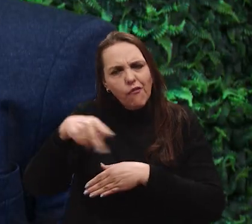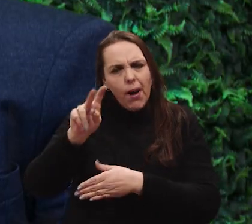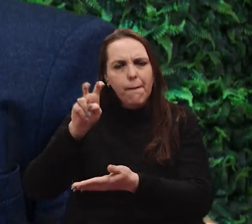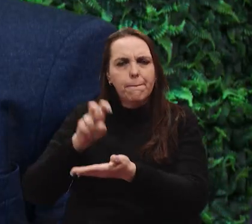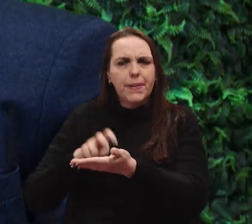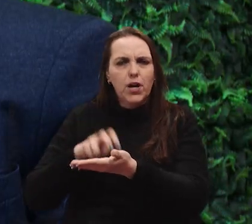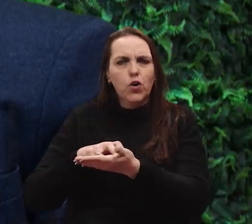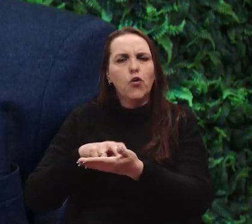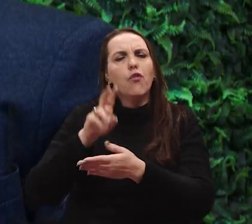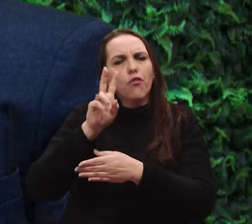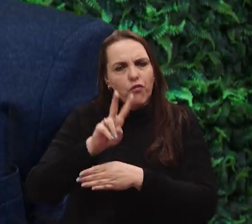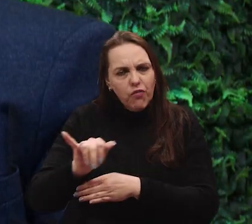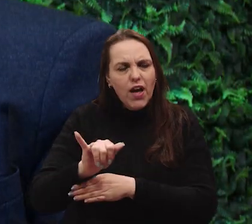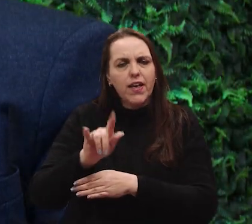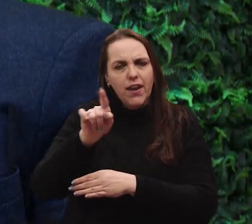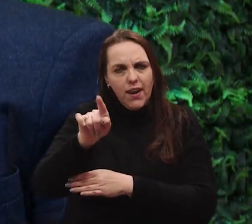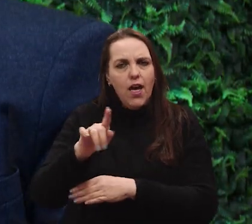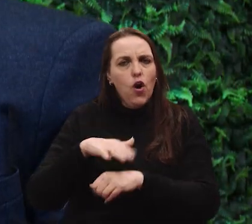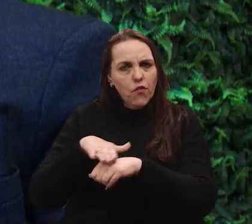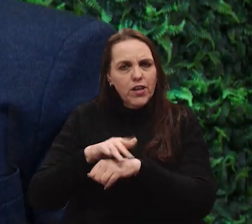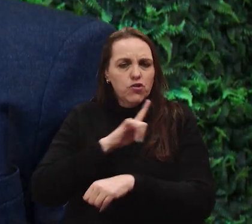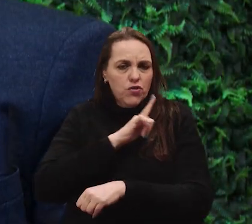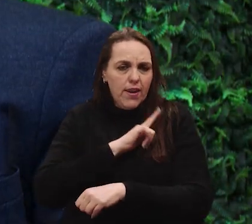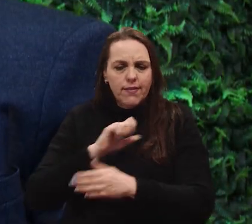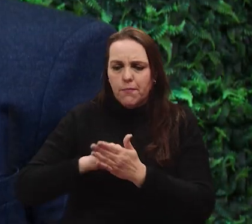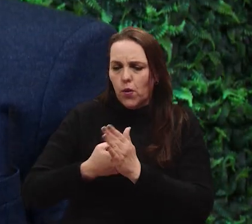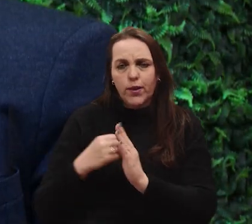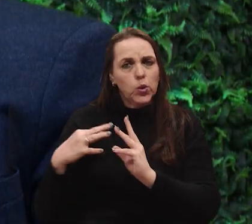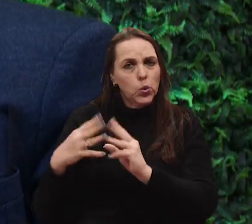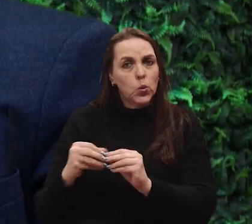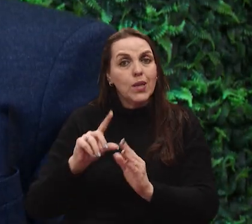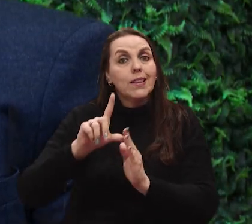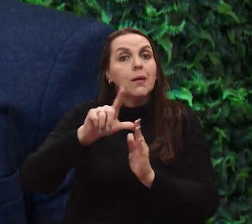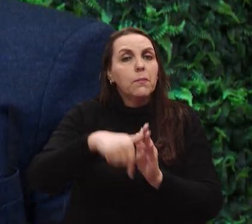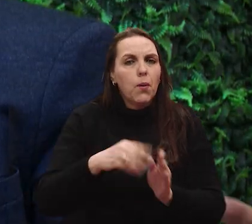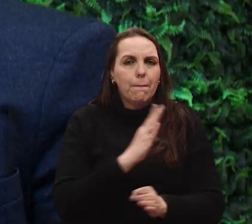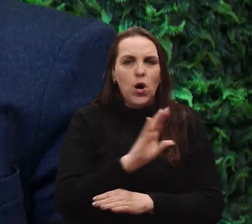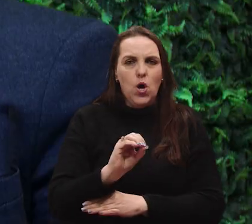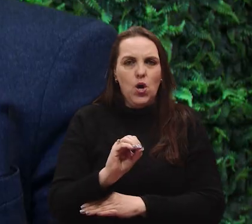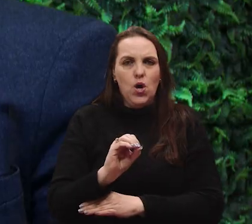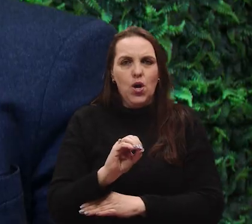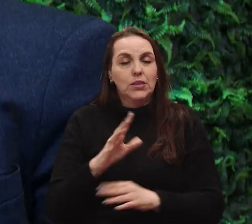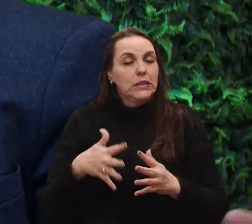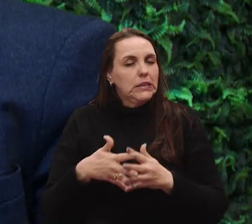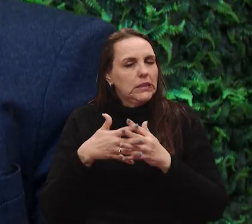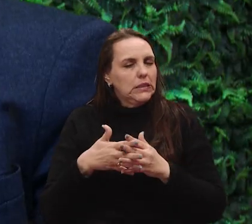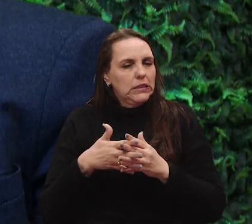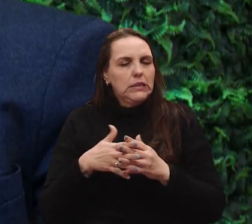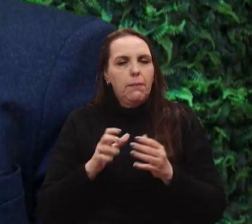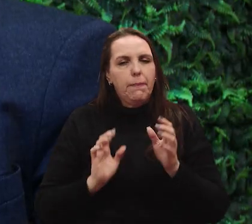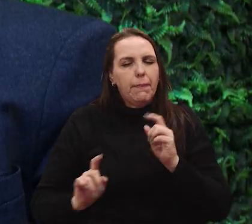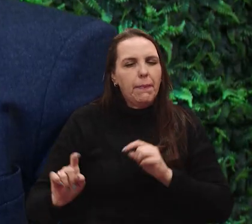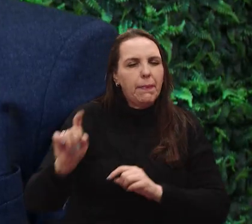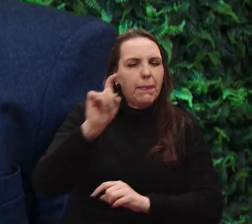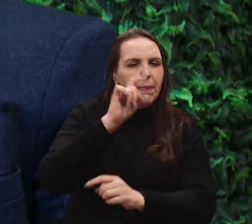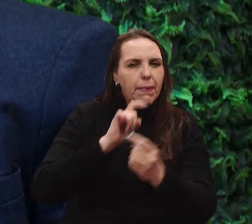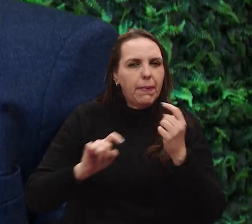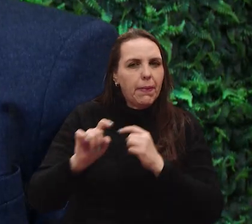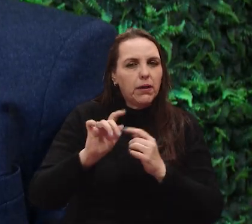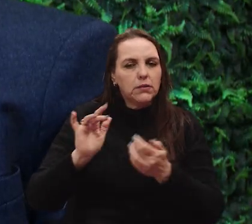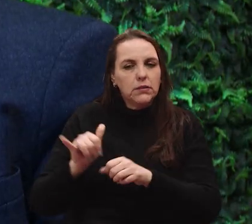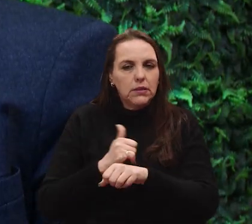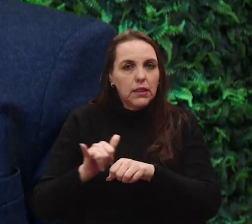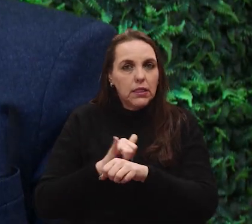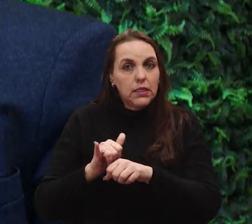agência, eles trancam tudo e depois o BO sim. Né? Então, veja bem como é complexo. É toda uma engenharia que